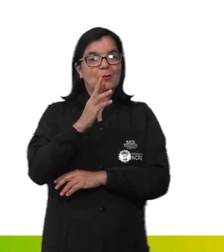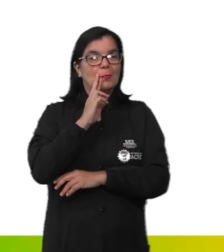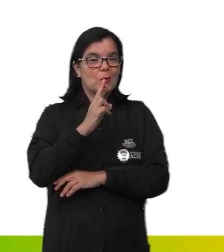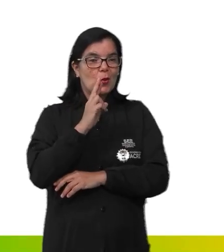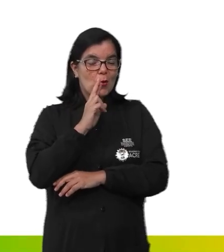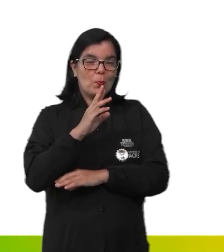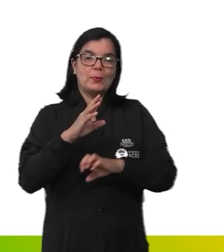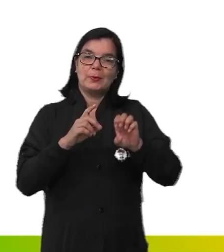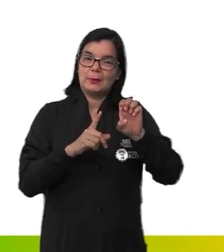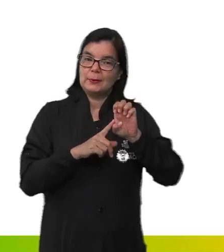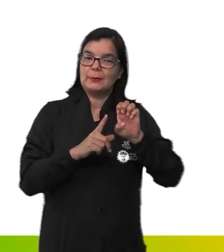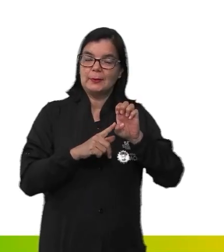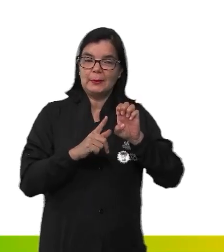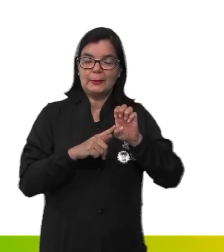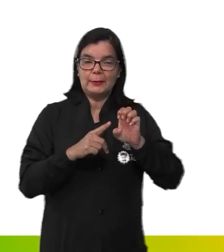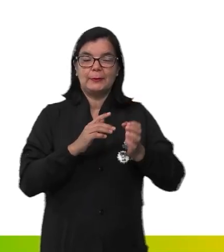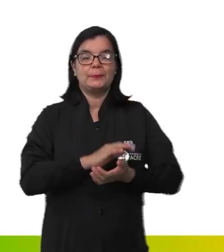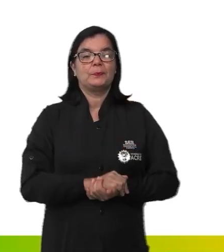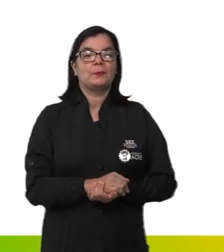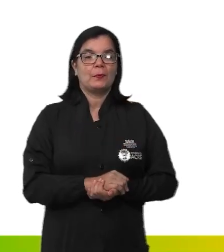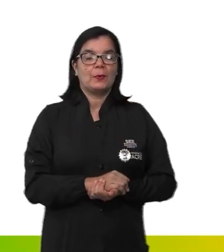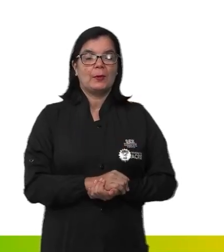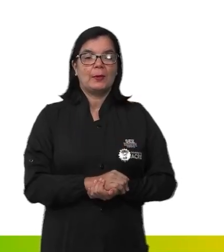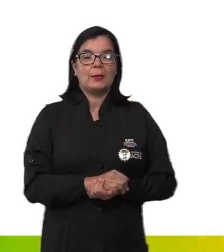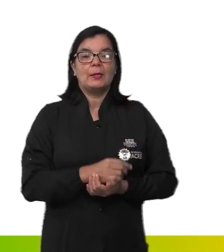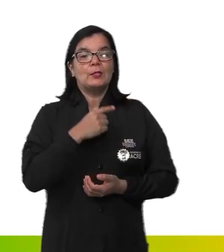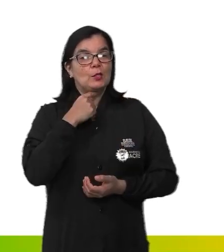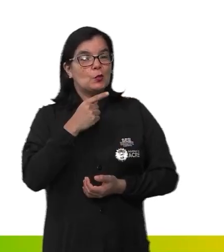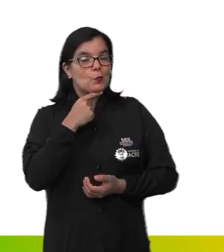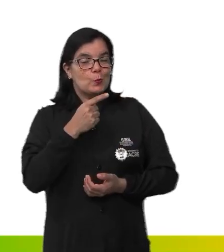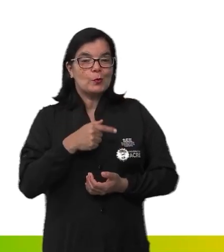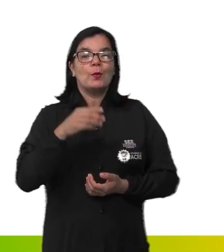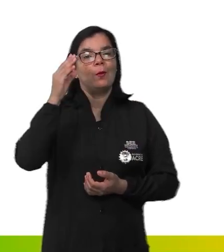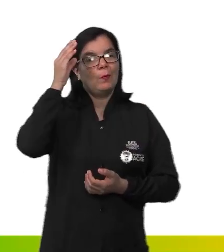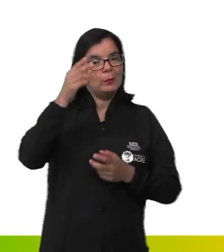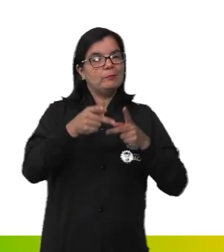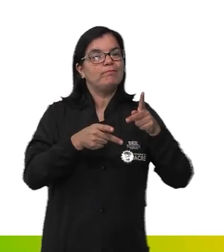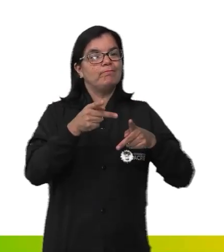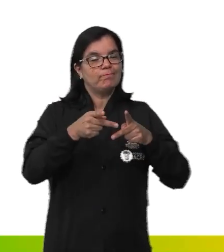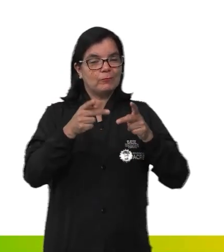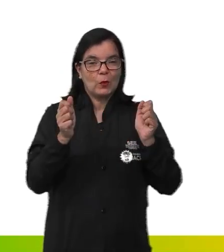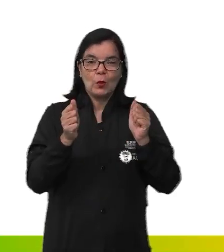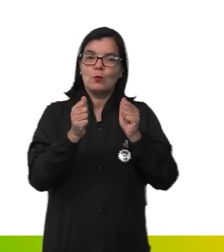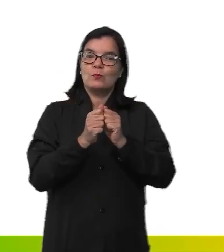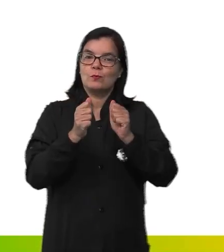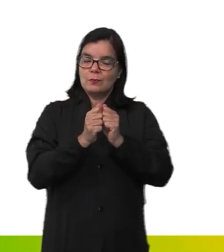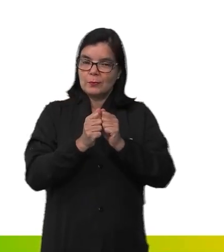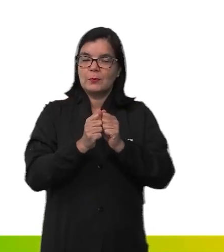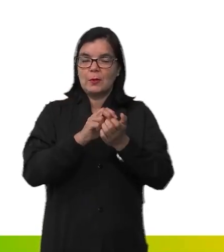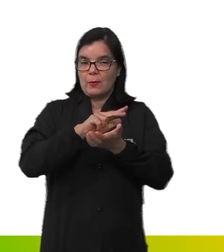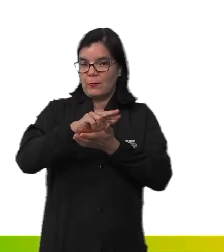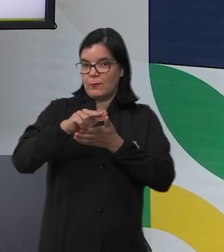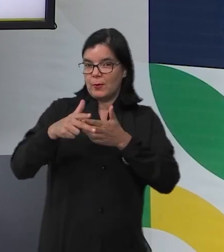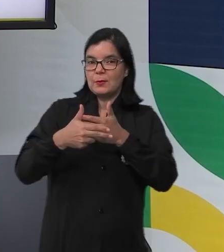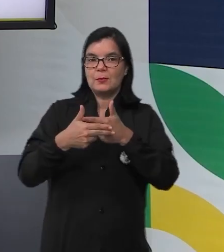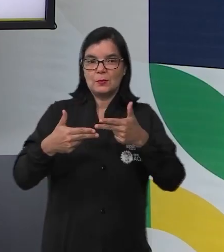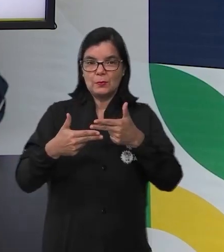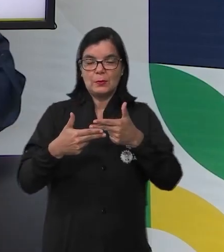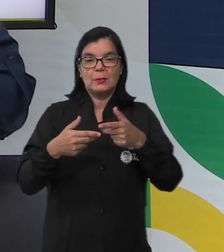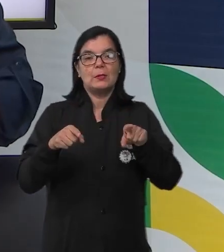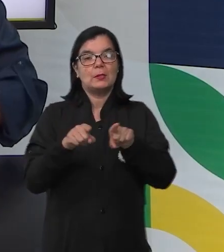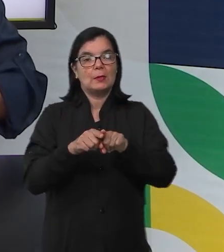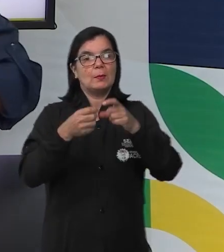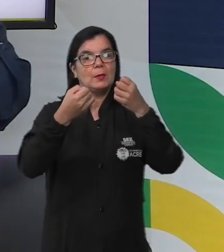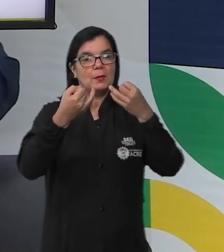na resposta. É a alternativa E, né? Sem dúvidas. É um conhecimento popular e científico que pode se complementar em diversas situações. Inclusive,